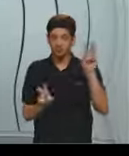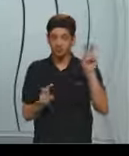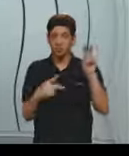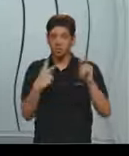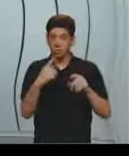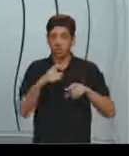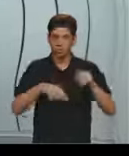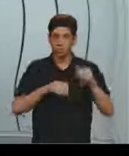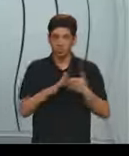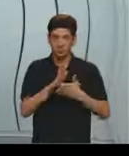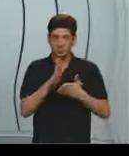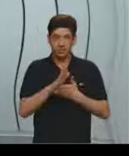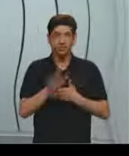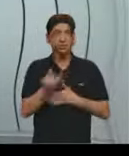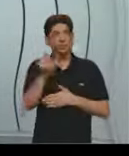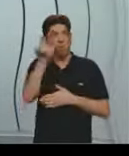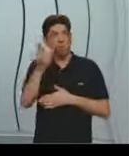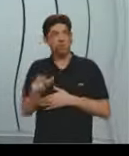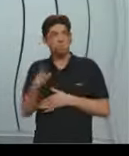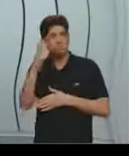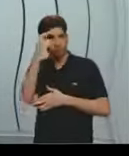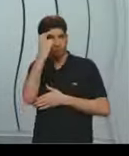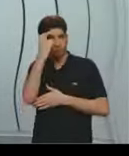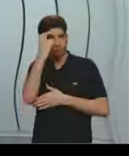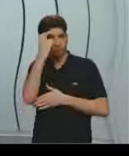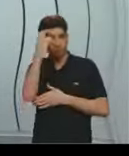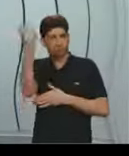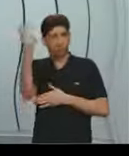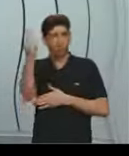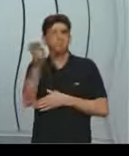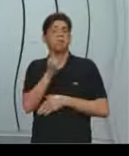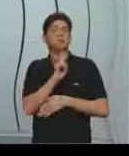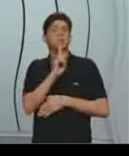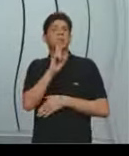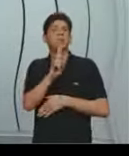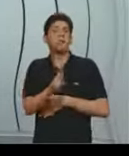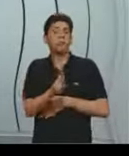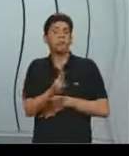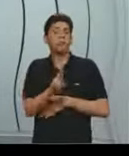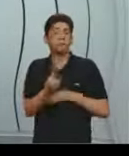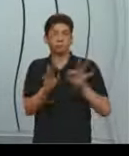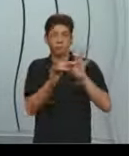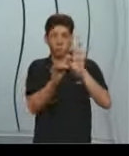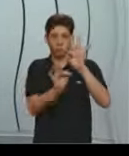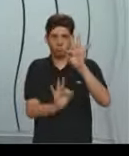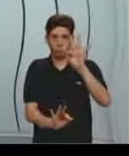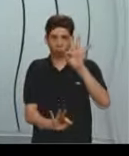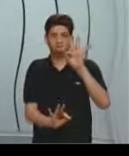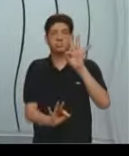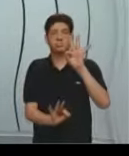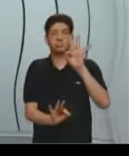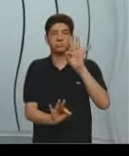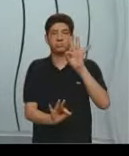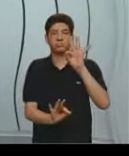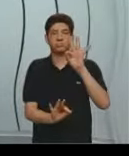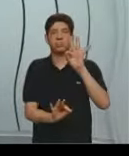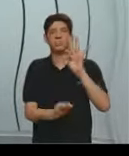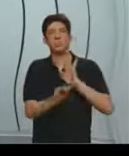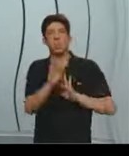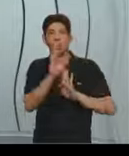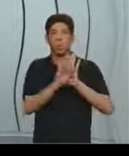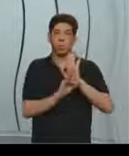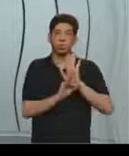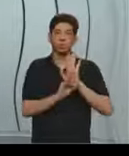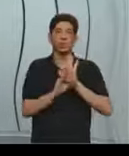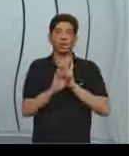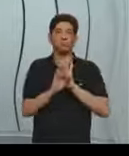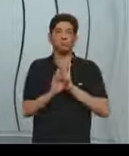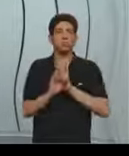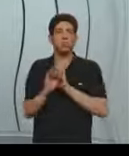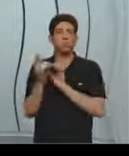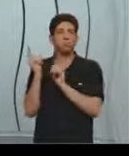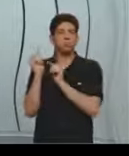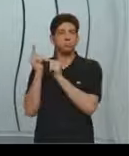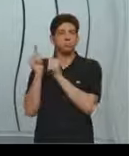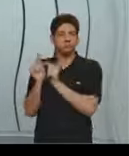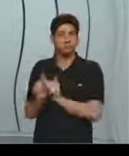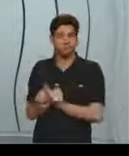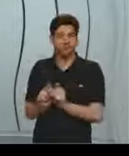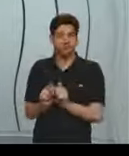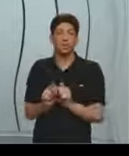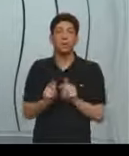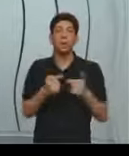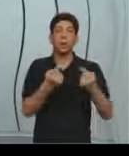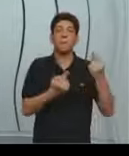e que é uma pessoa muito inteligente que a gente faz uma resposta ele dá uma resposta grande e que ficou um texto clássico toda a discussão sobre